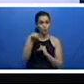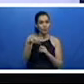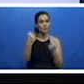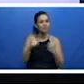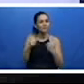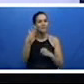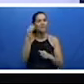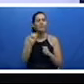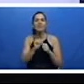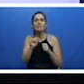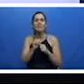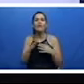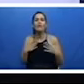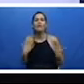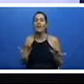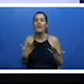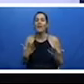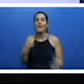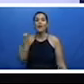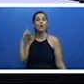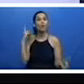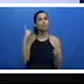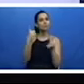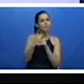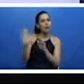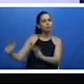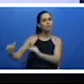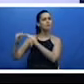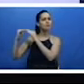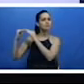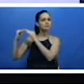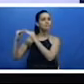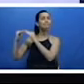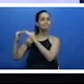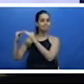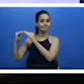é identificar o padrão.